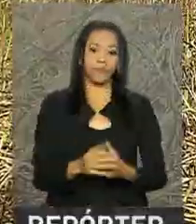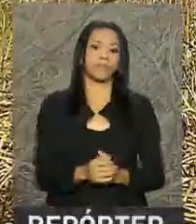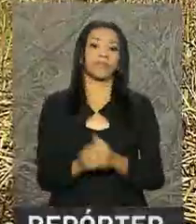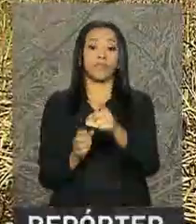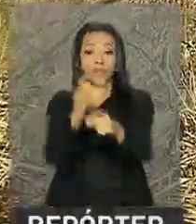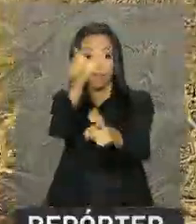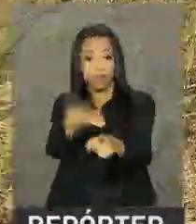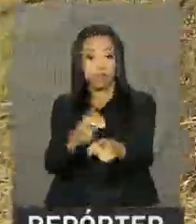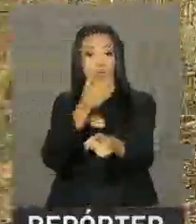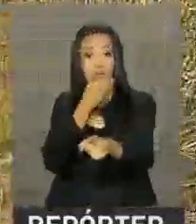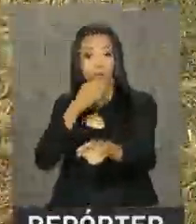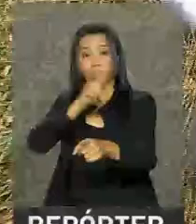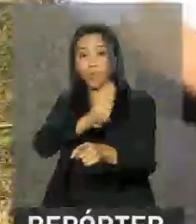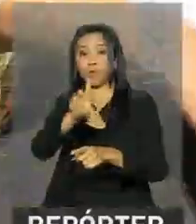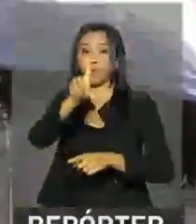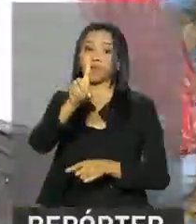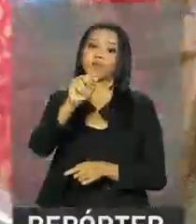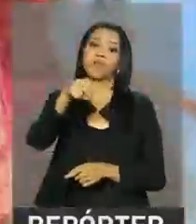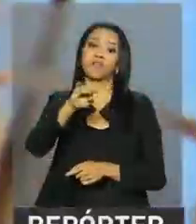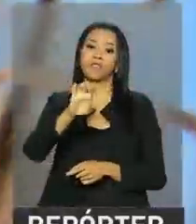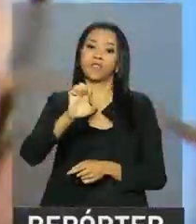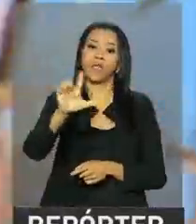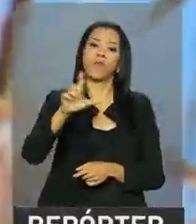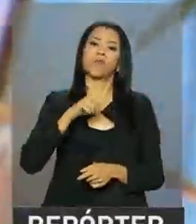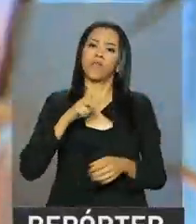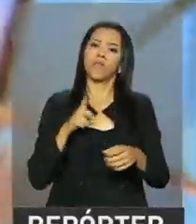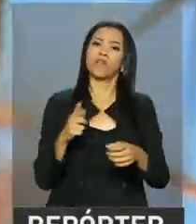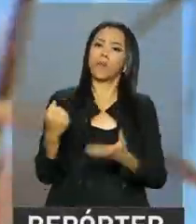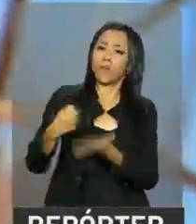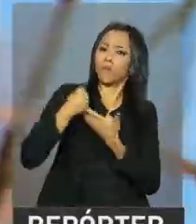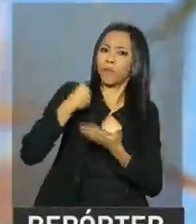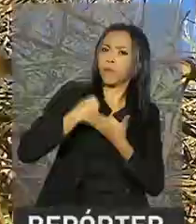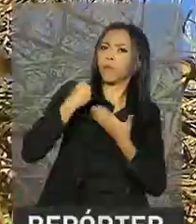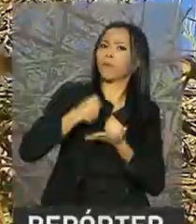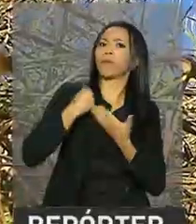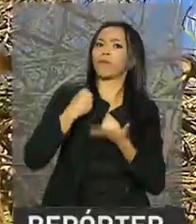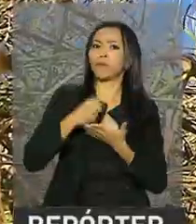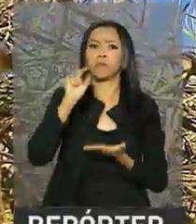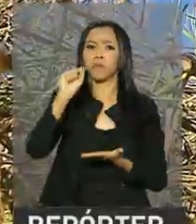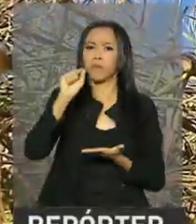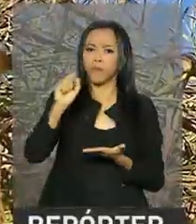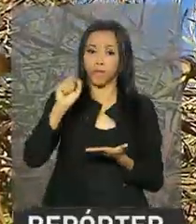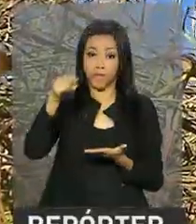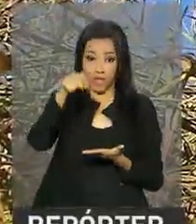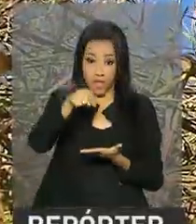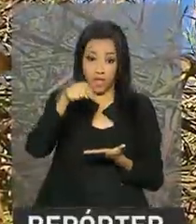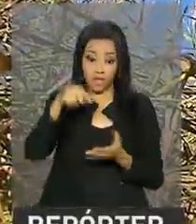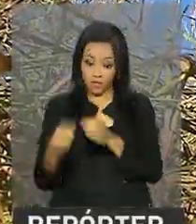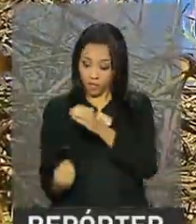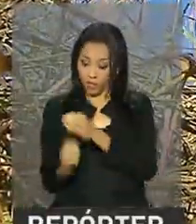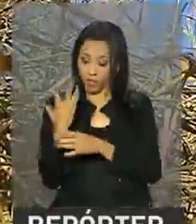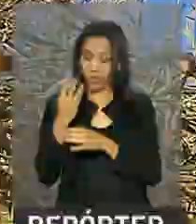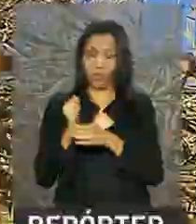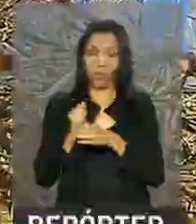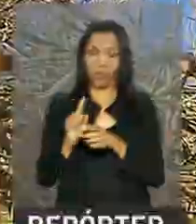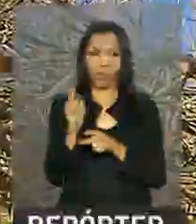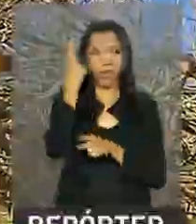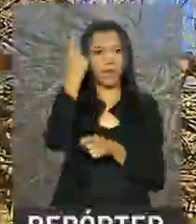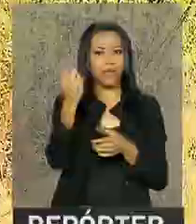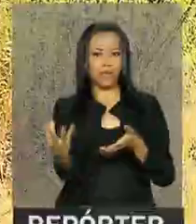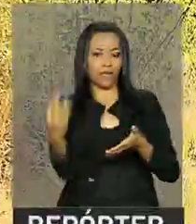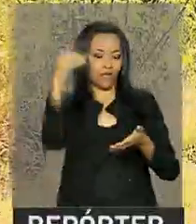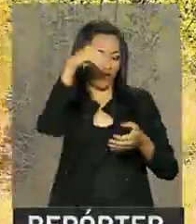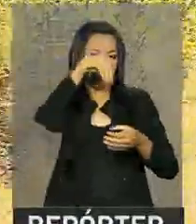Daniel ganhou um parceiro na conservação, na verdade um padrinho. A nascente na propriedade dele foi a primeira a ser